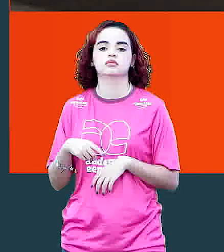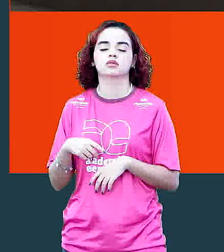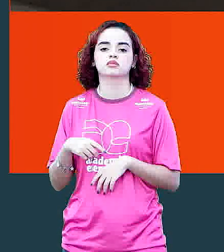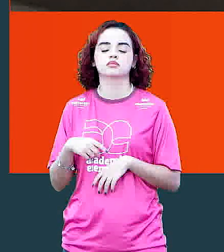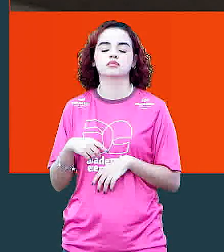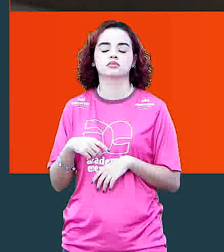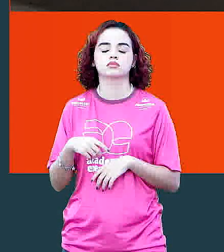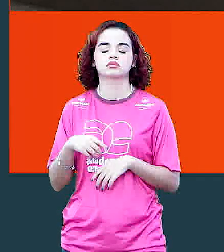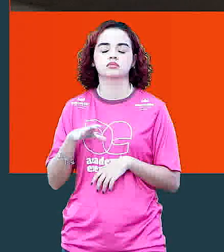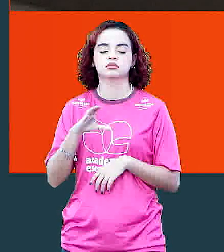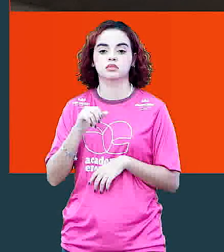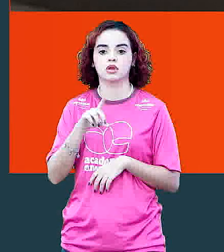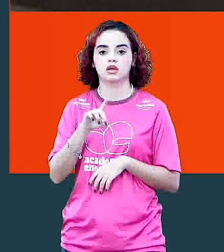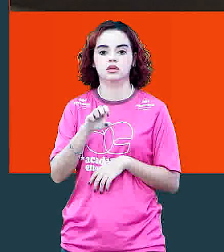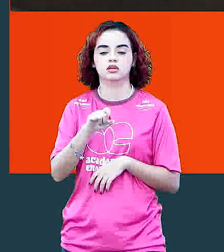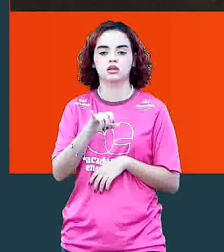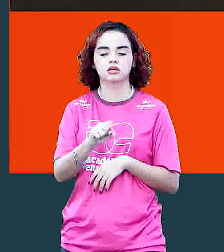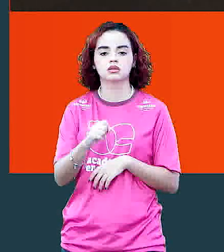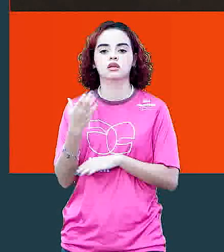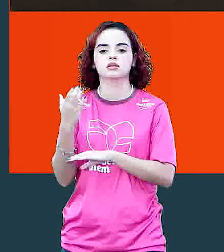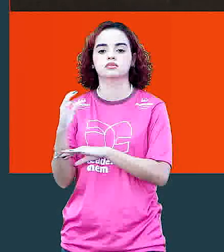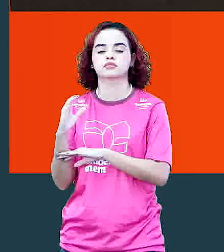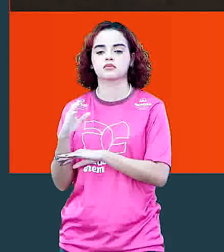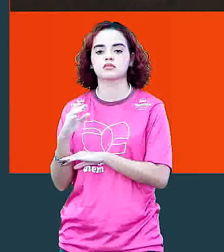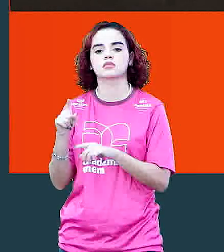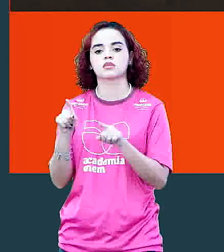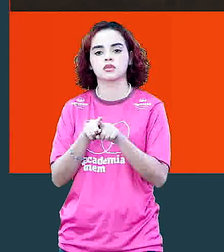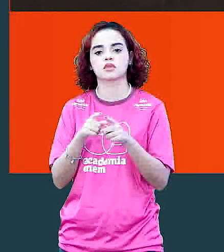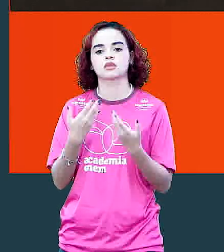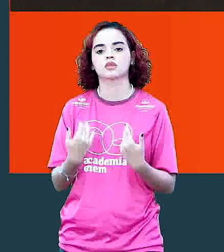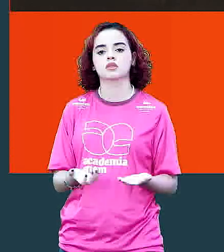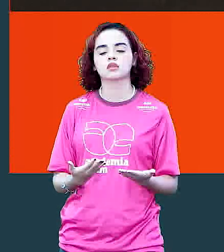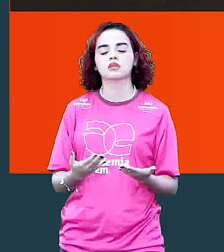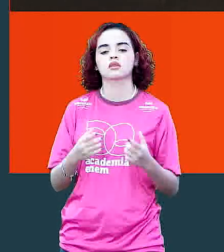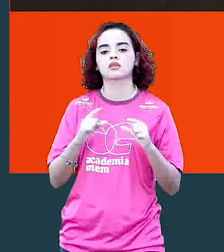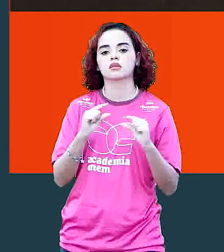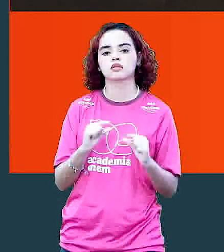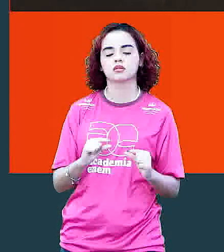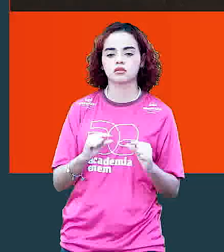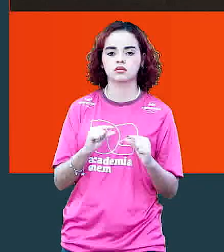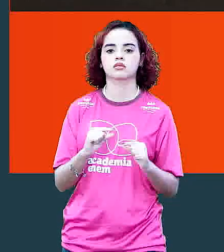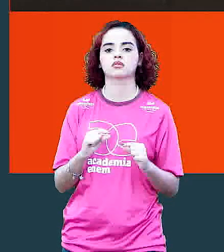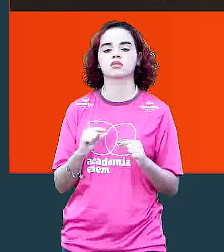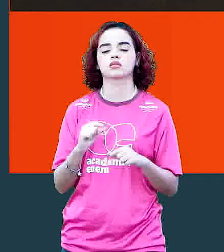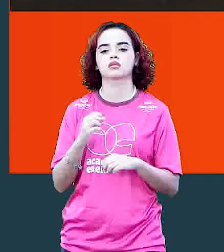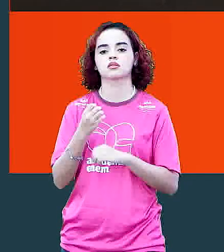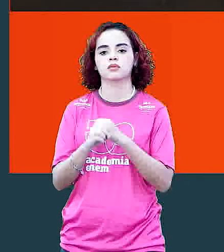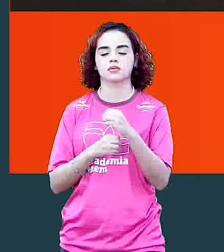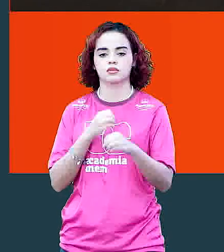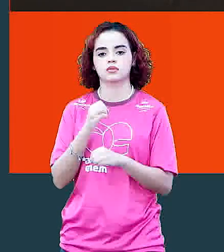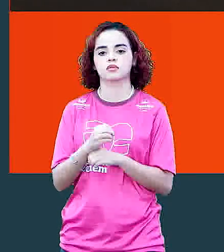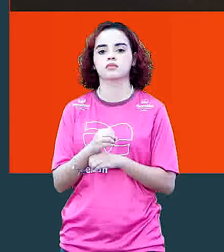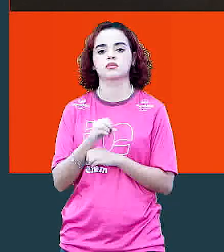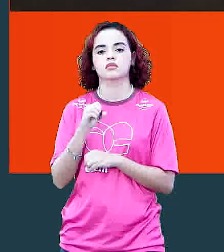Sendo os mais leves formados por pequenas moléculas, como o etano, fica lá em cima,